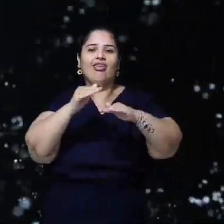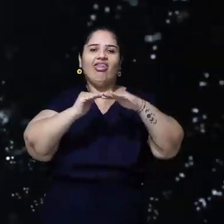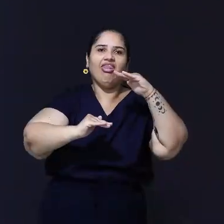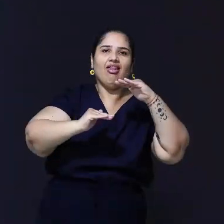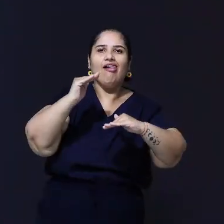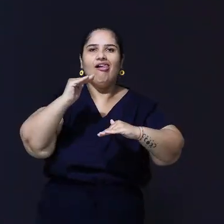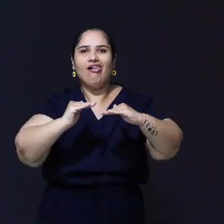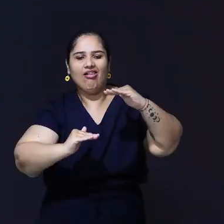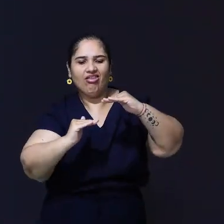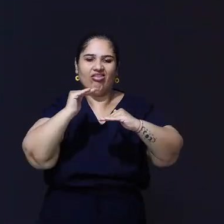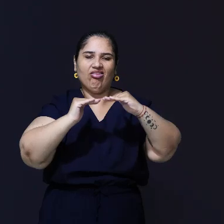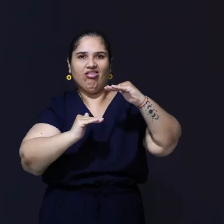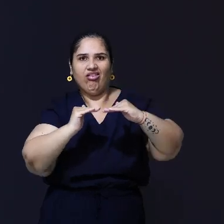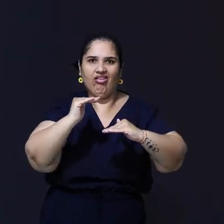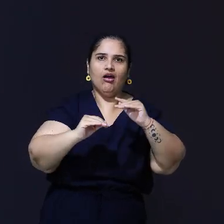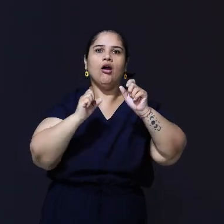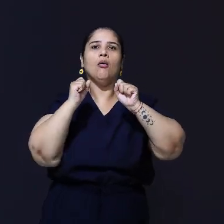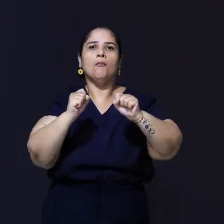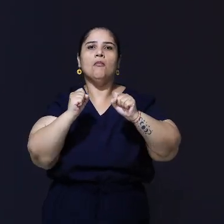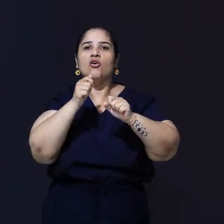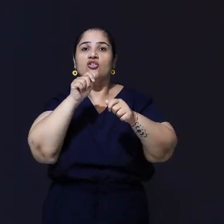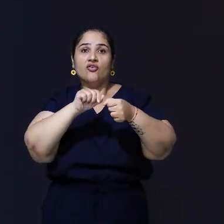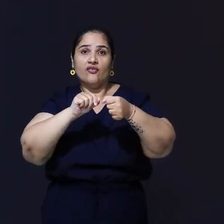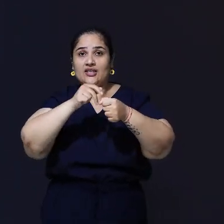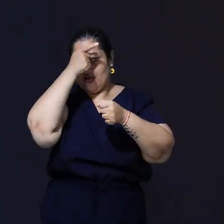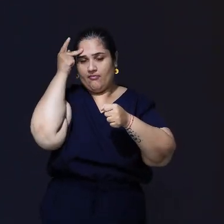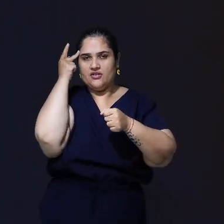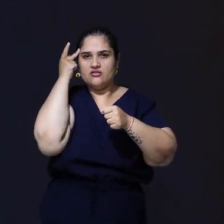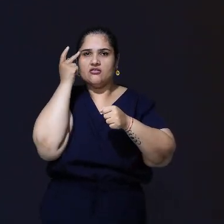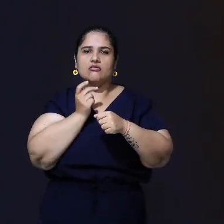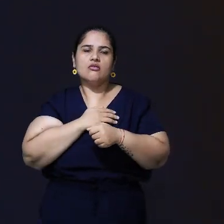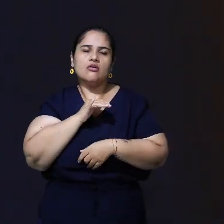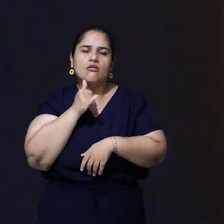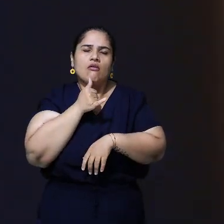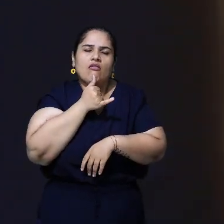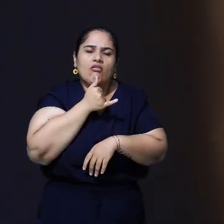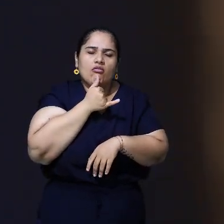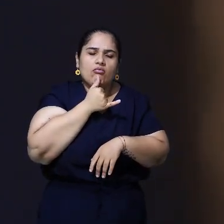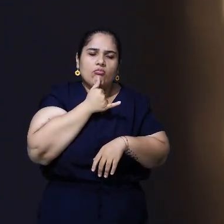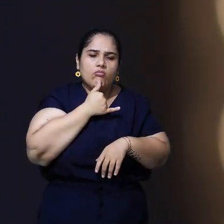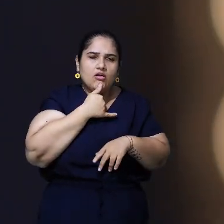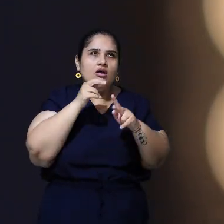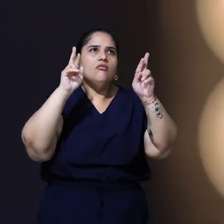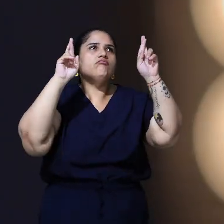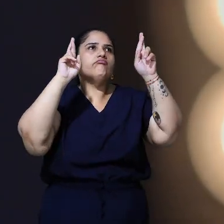mergulhar um indivíduo em um estado de apatia e desesperança.